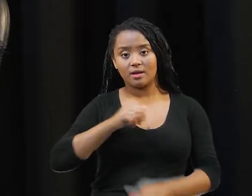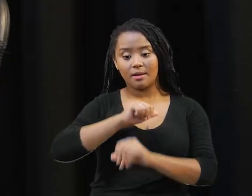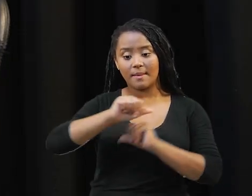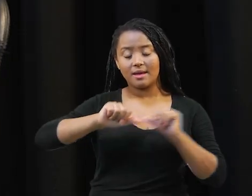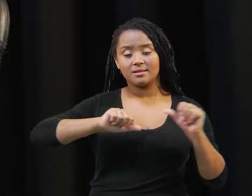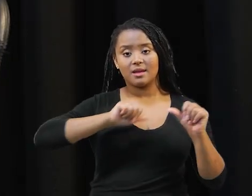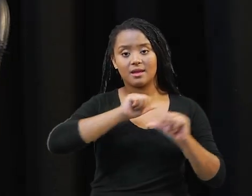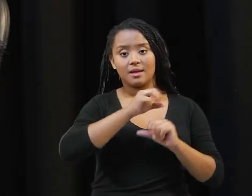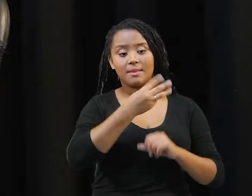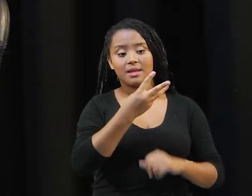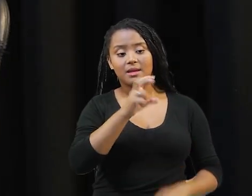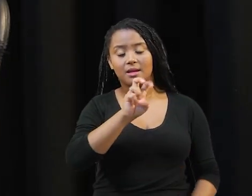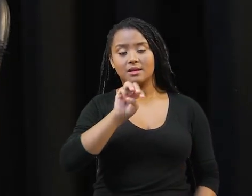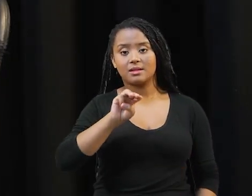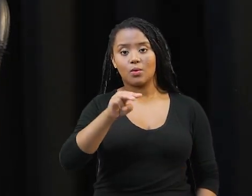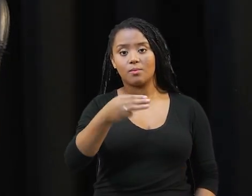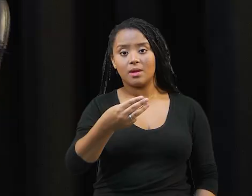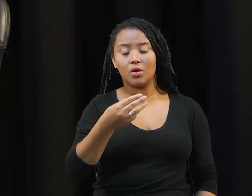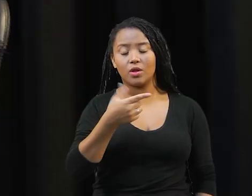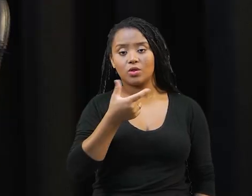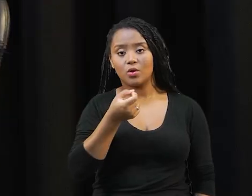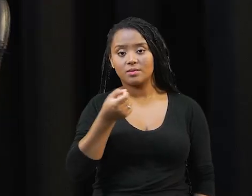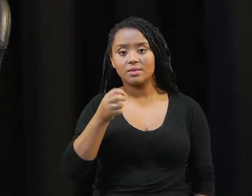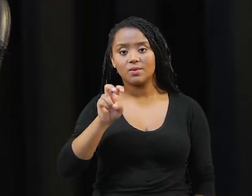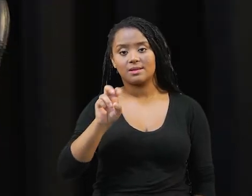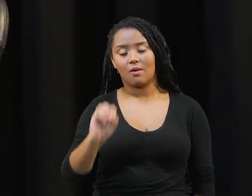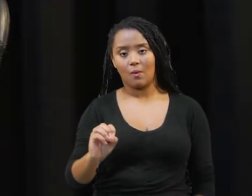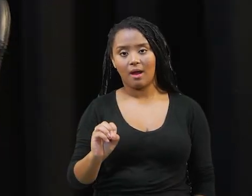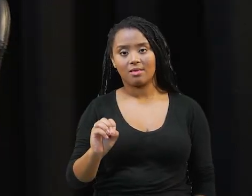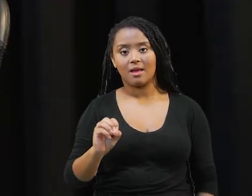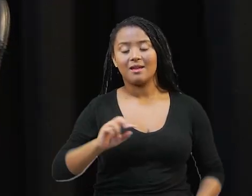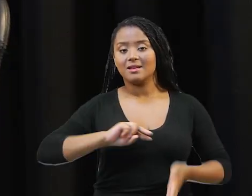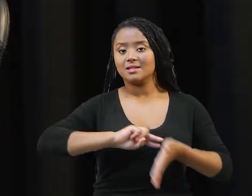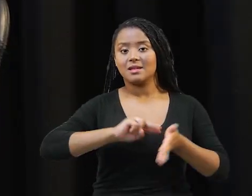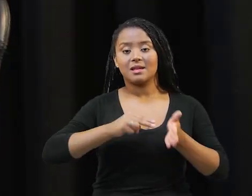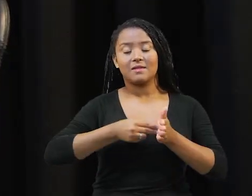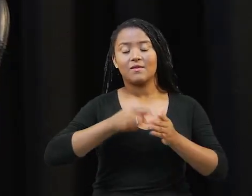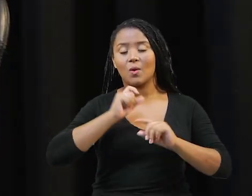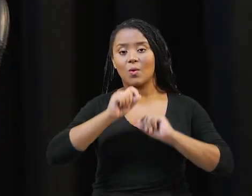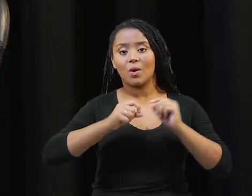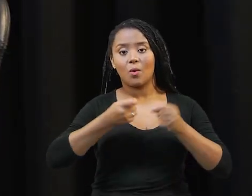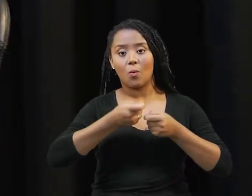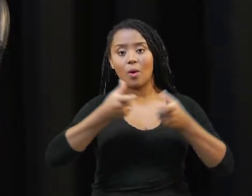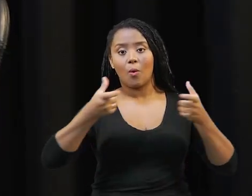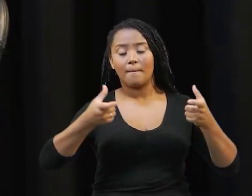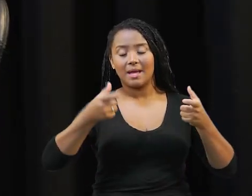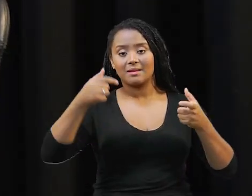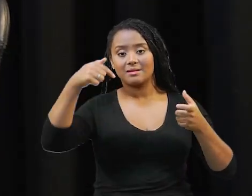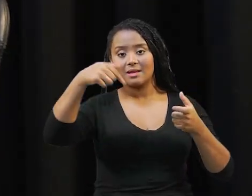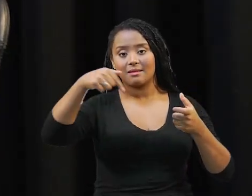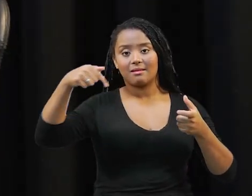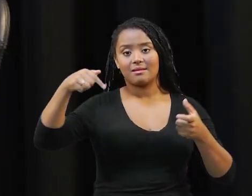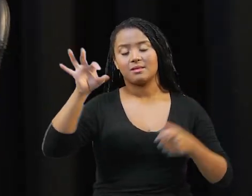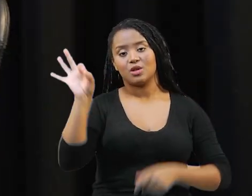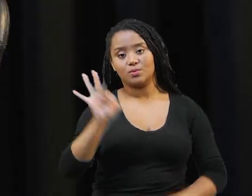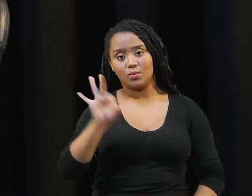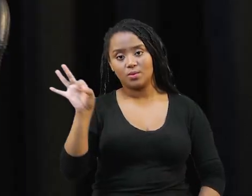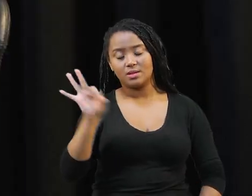e passaria para 35 milhões em 2050 no planeta, ou seja, um aumento de aproximadamente